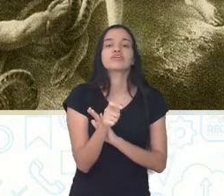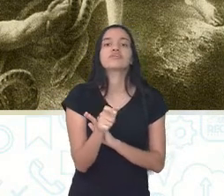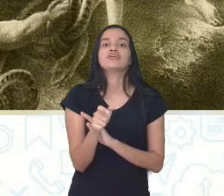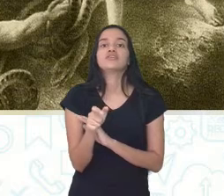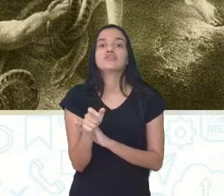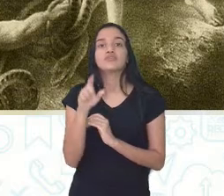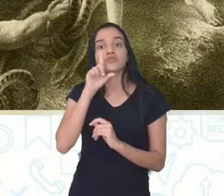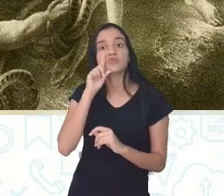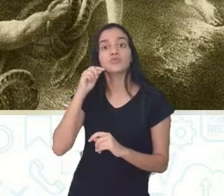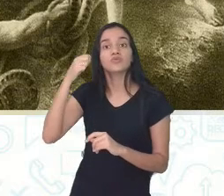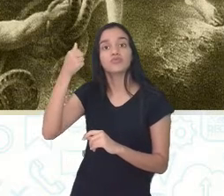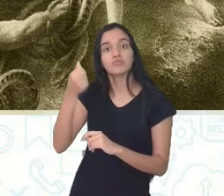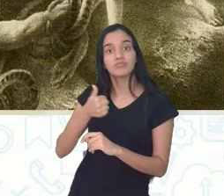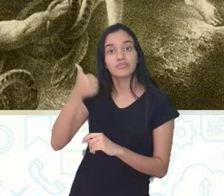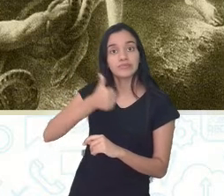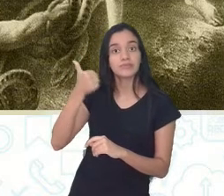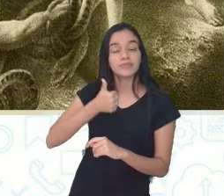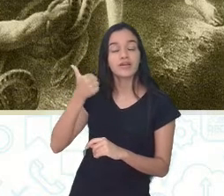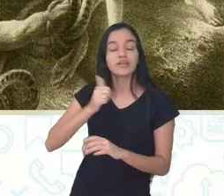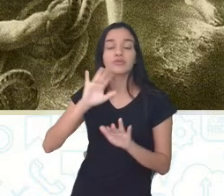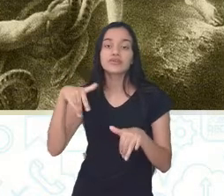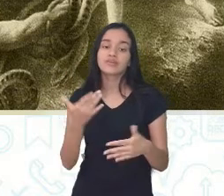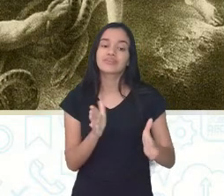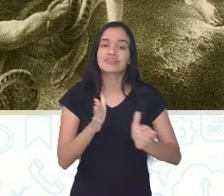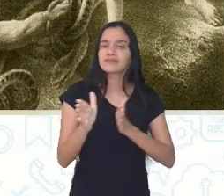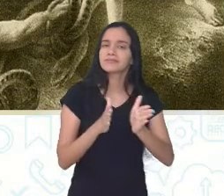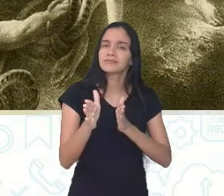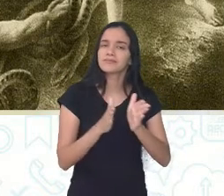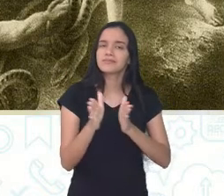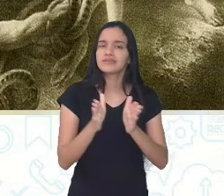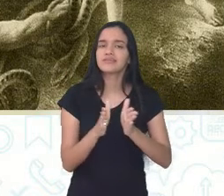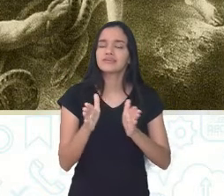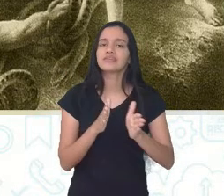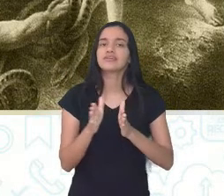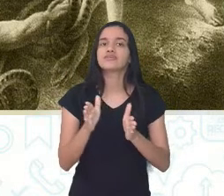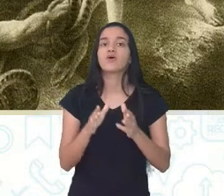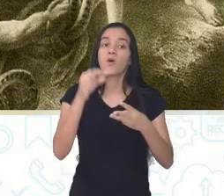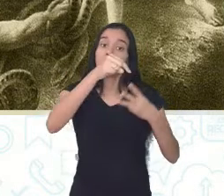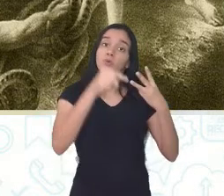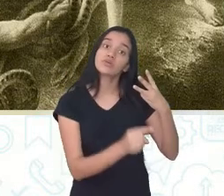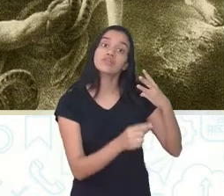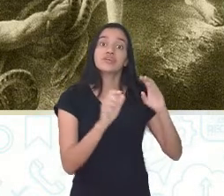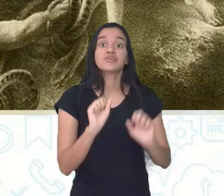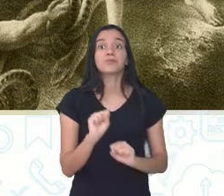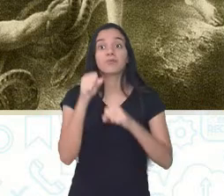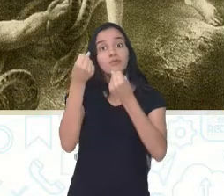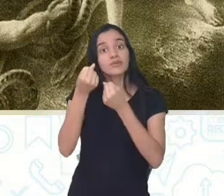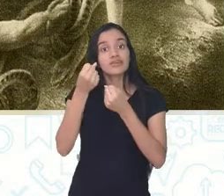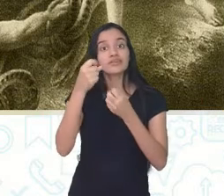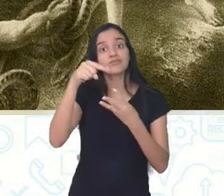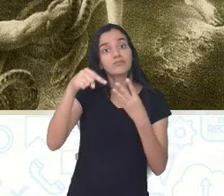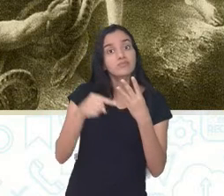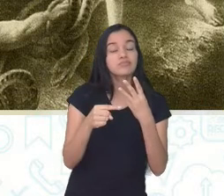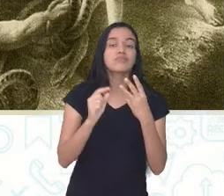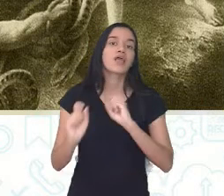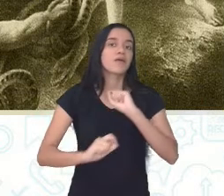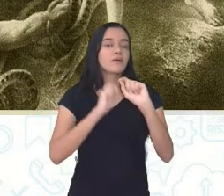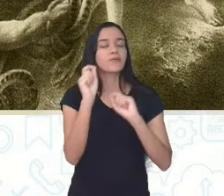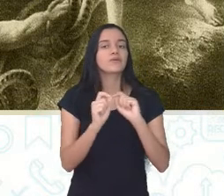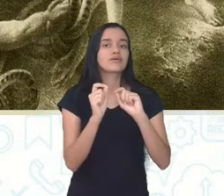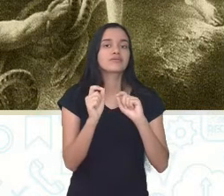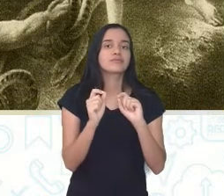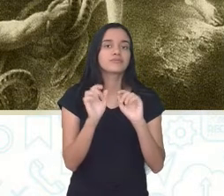imperador. E aí, nesse período, veja, se definiu os três poderes, né? Esses três poderes aí,